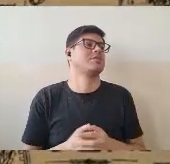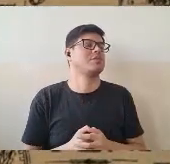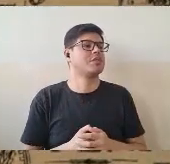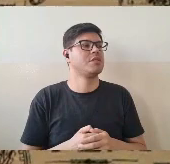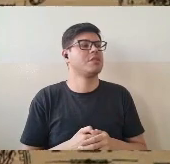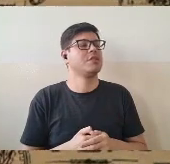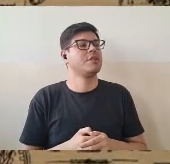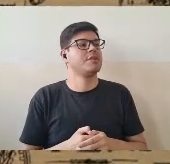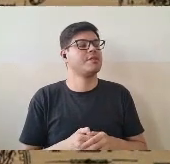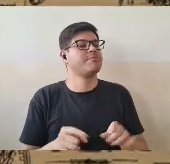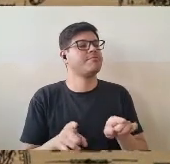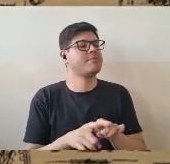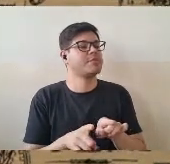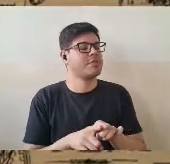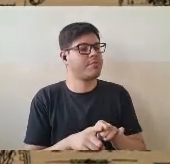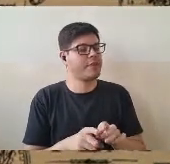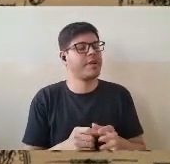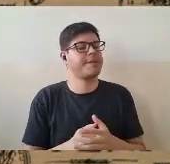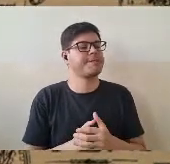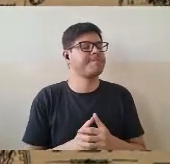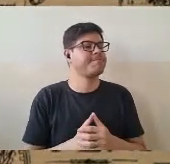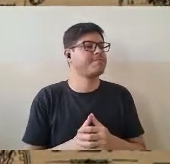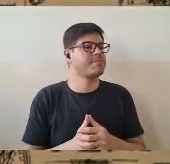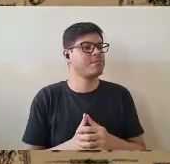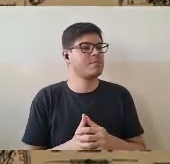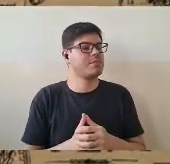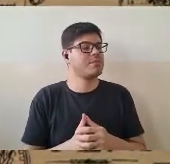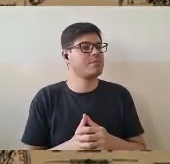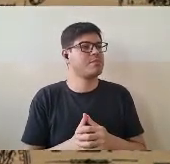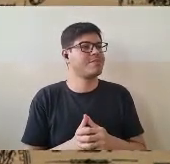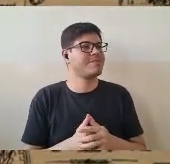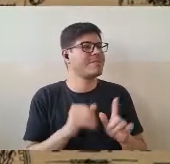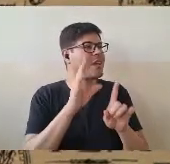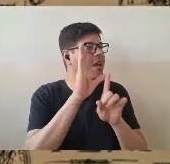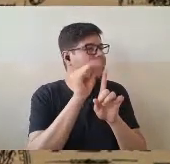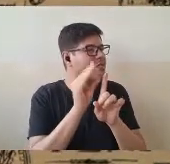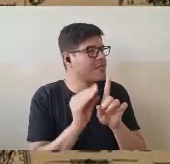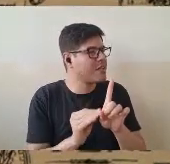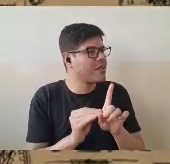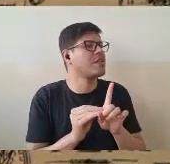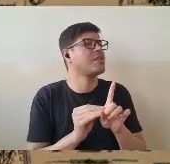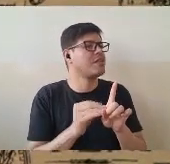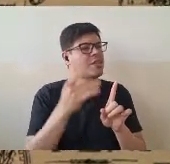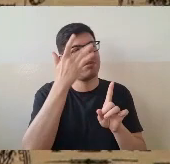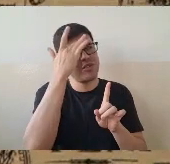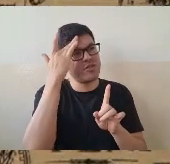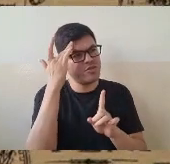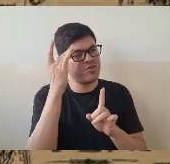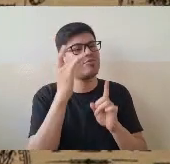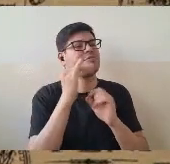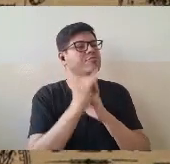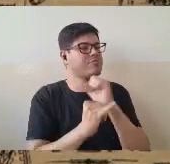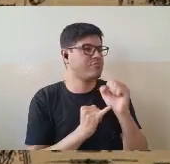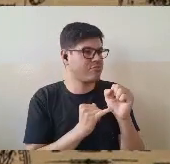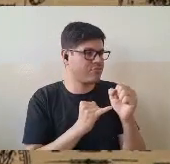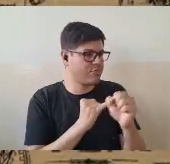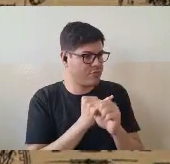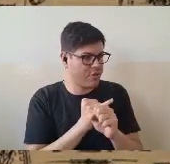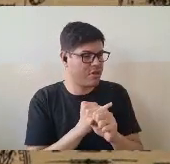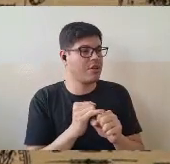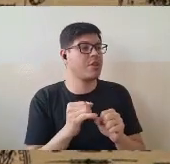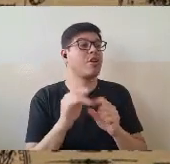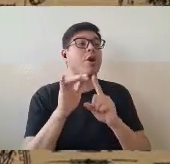assediamento, de pedófilos, internet, via internet, bullying, cyberbullying, que Sim. pode acontecer a partir do